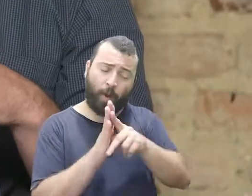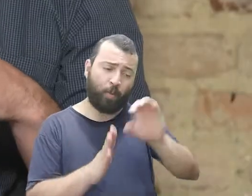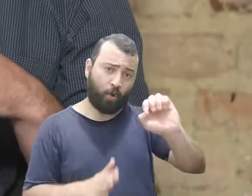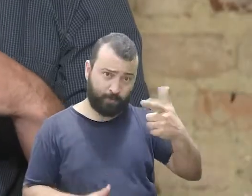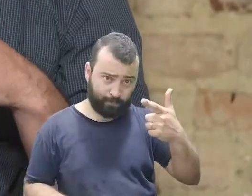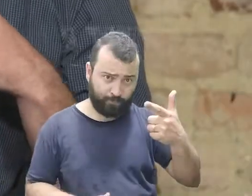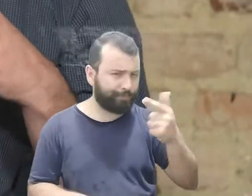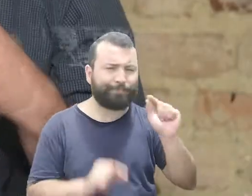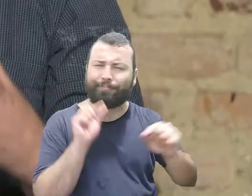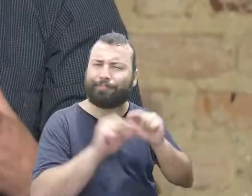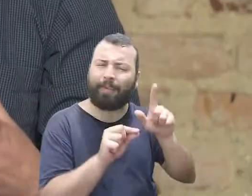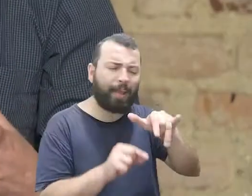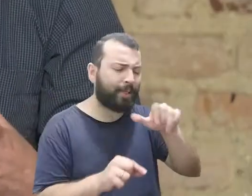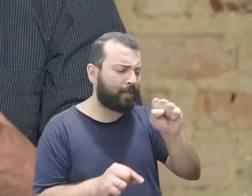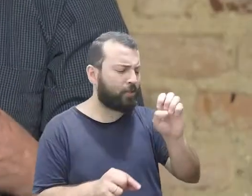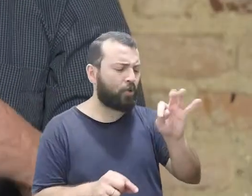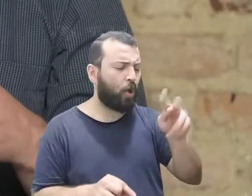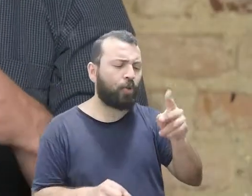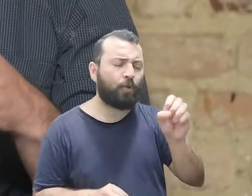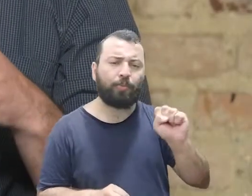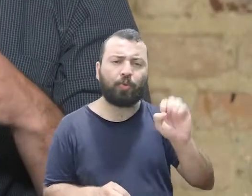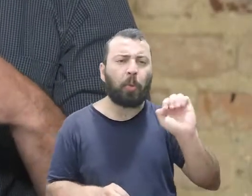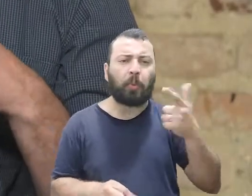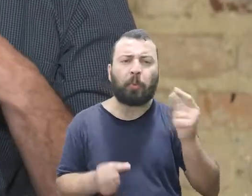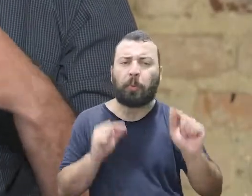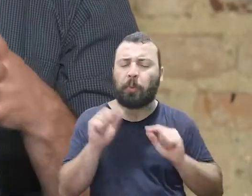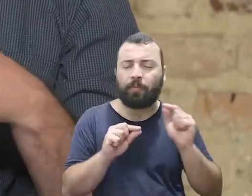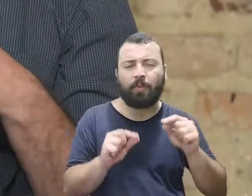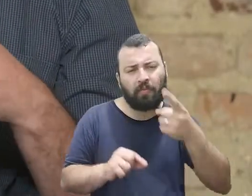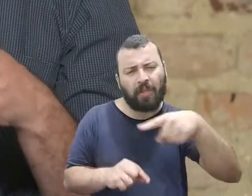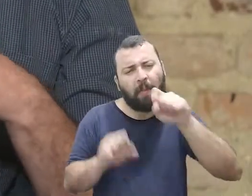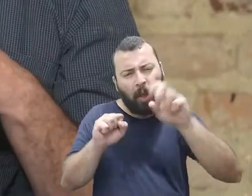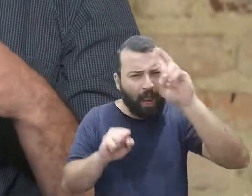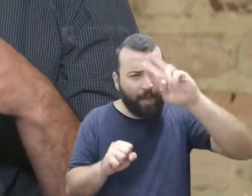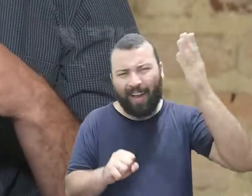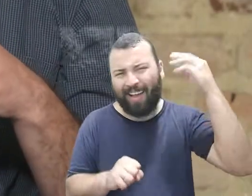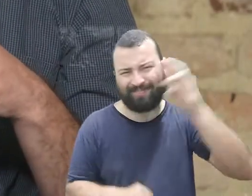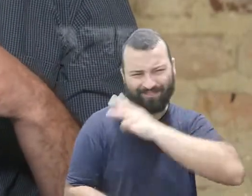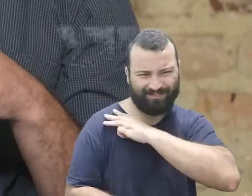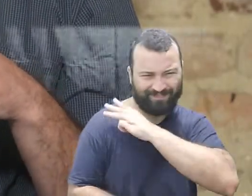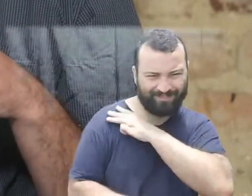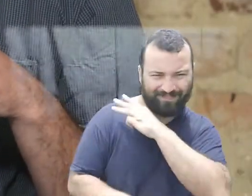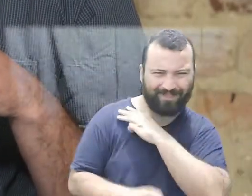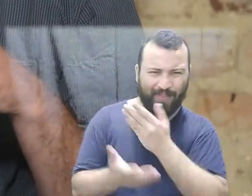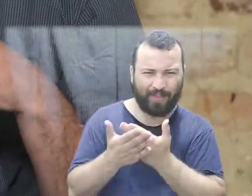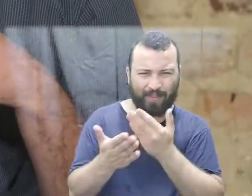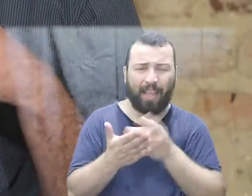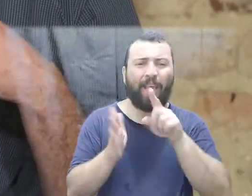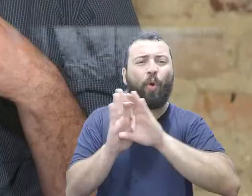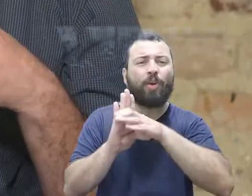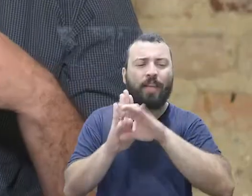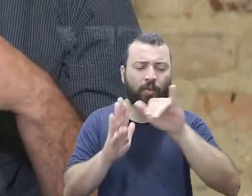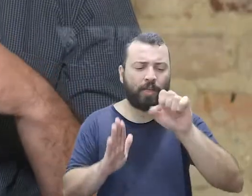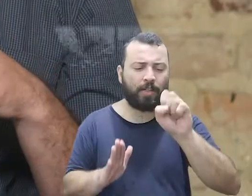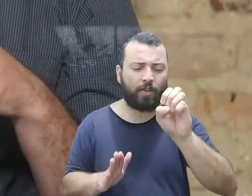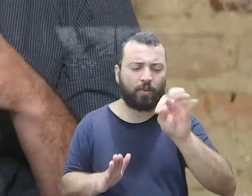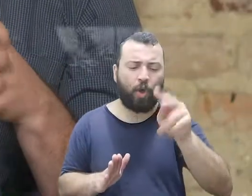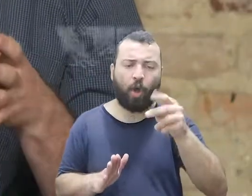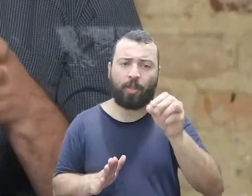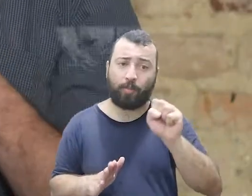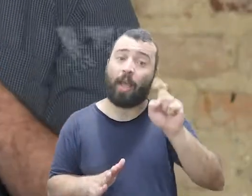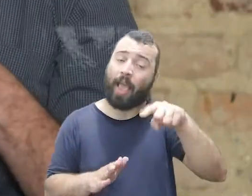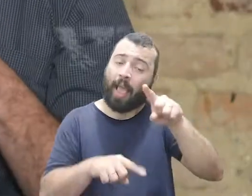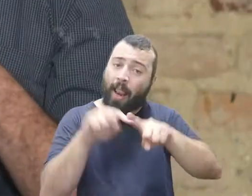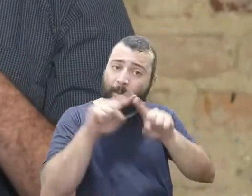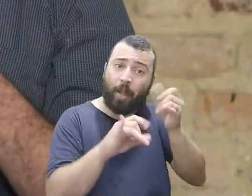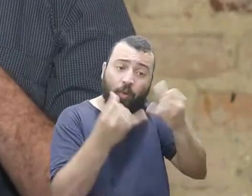Bom, e o que são isótopos de oxigênio? Vocês devem se lembrar, talvez do ensino médio, do conceito de isótopos. Um